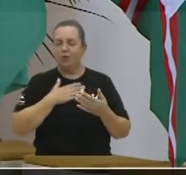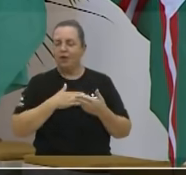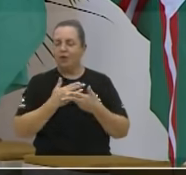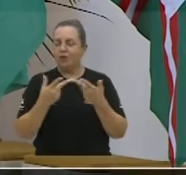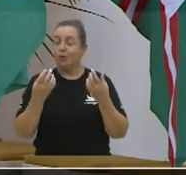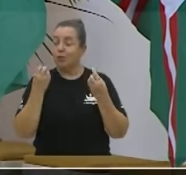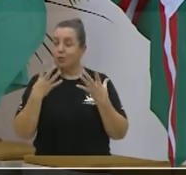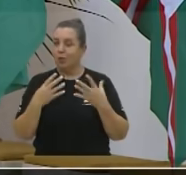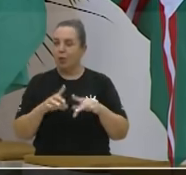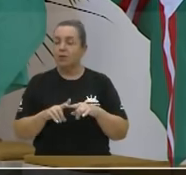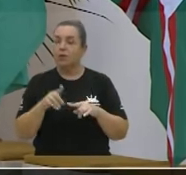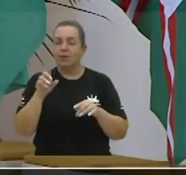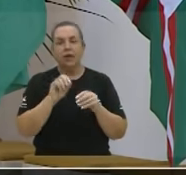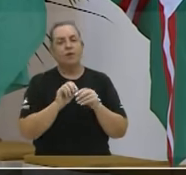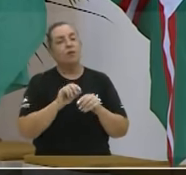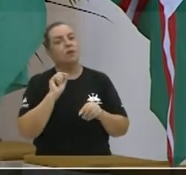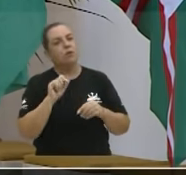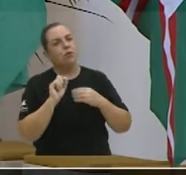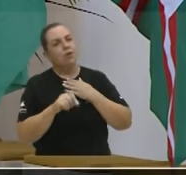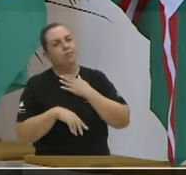Mas ela teve